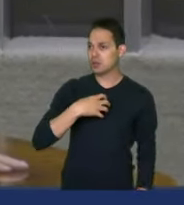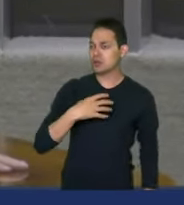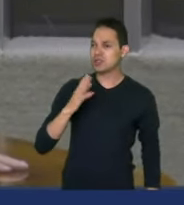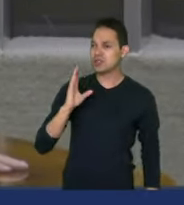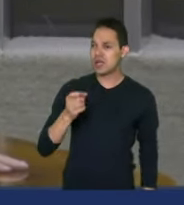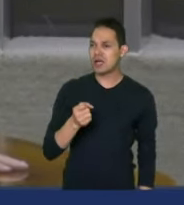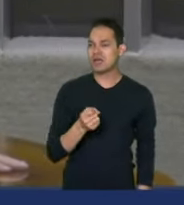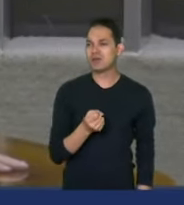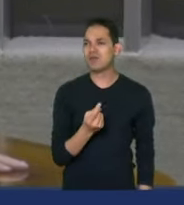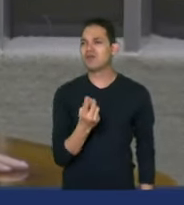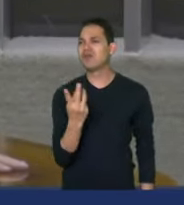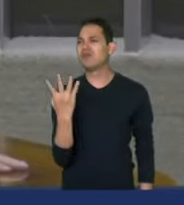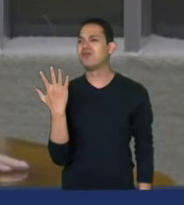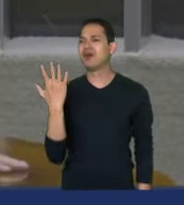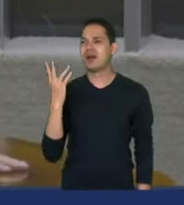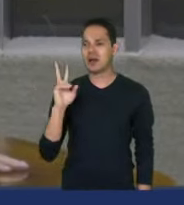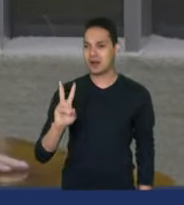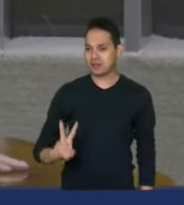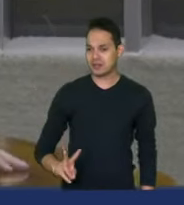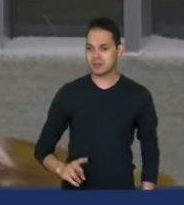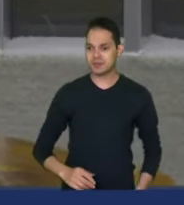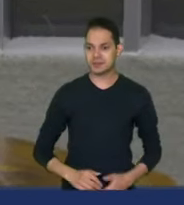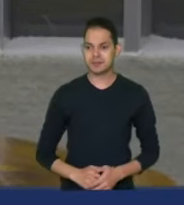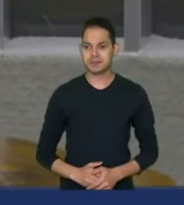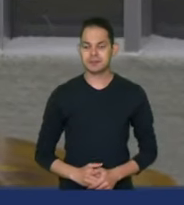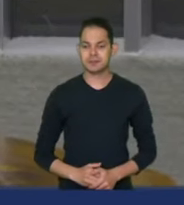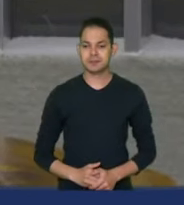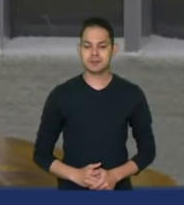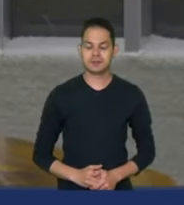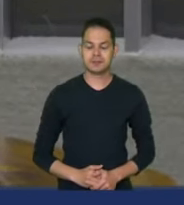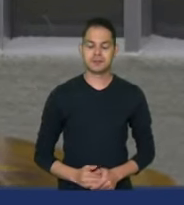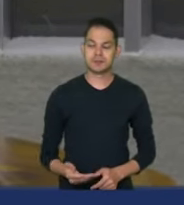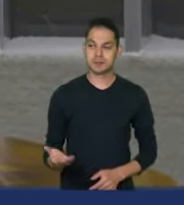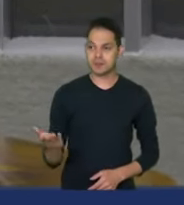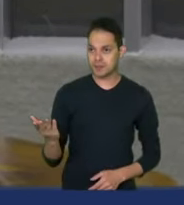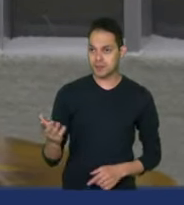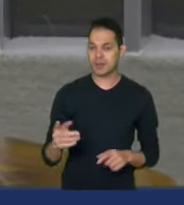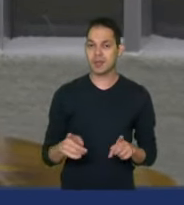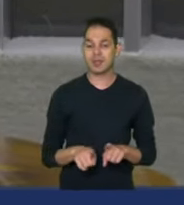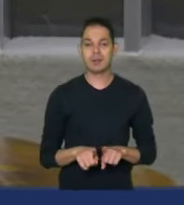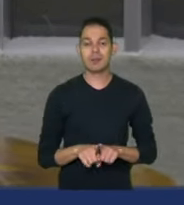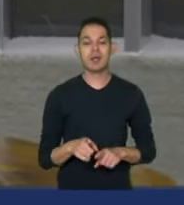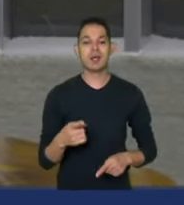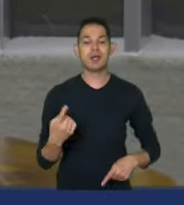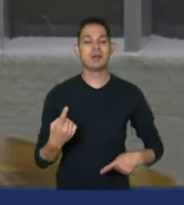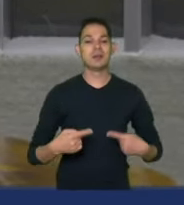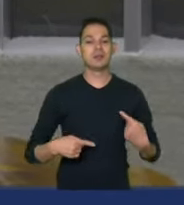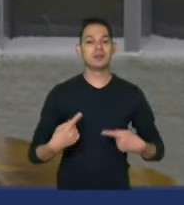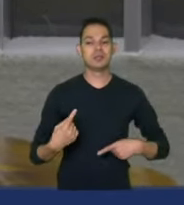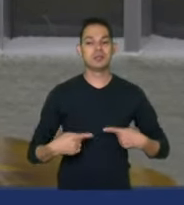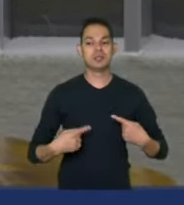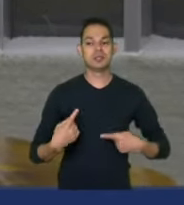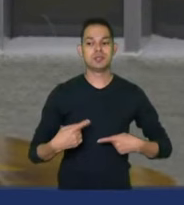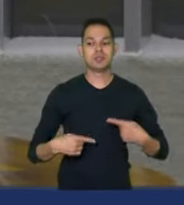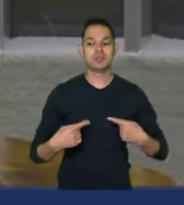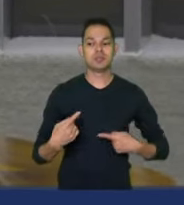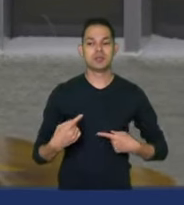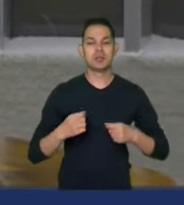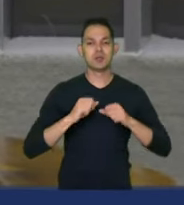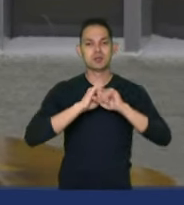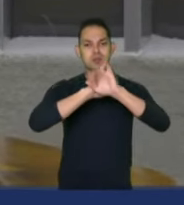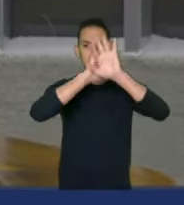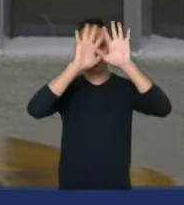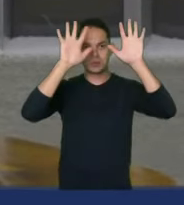diversos mandatos. Vossa Excelência, que exerce a política com muita transparência,